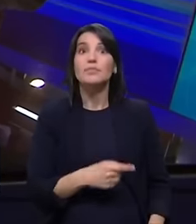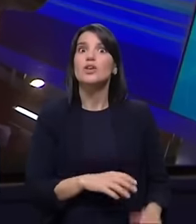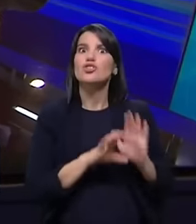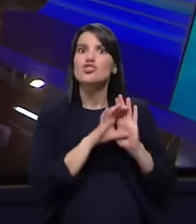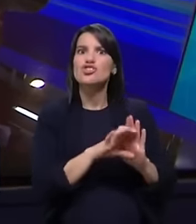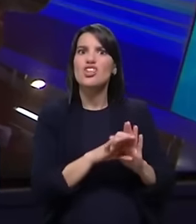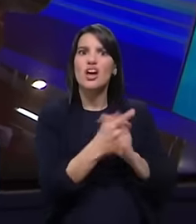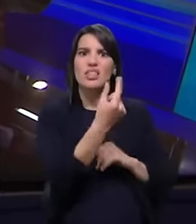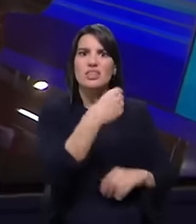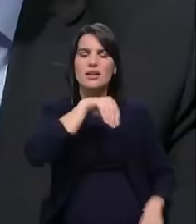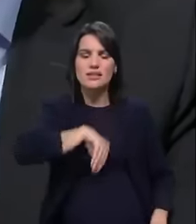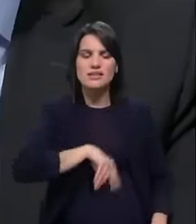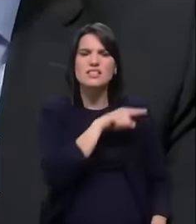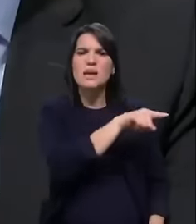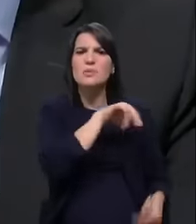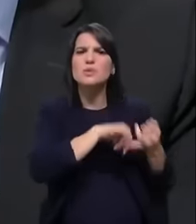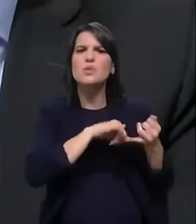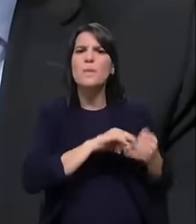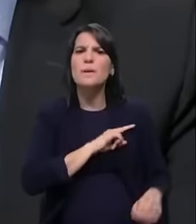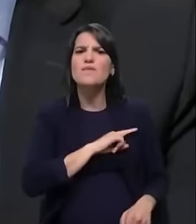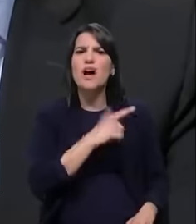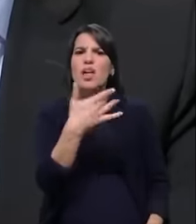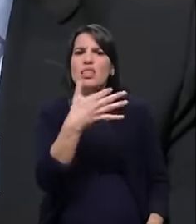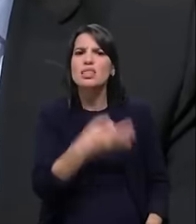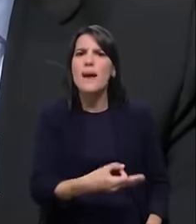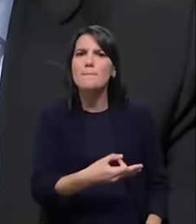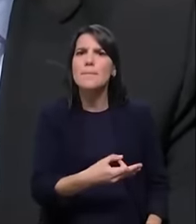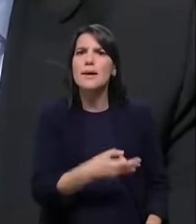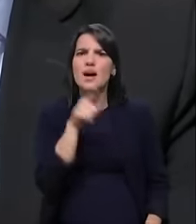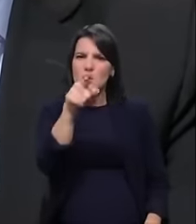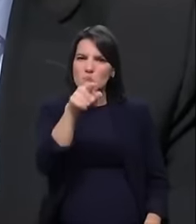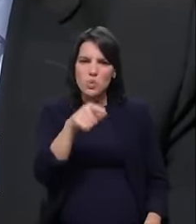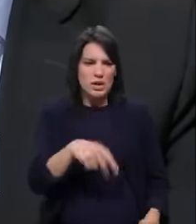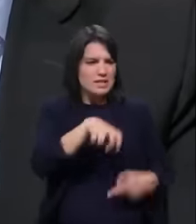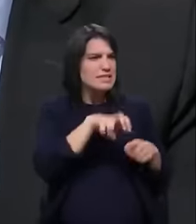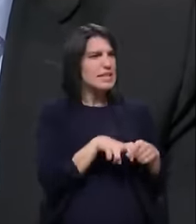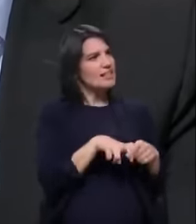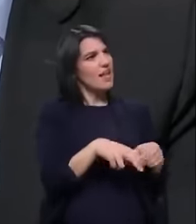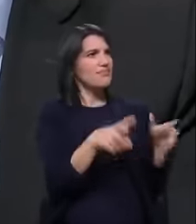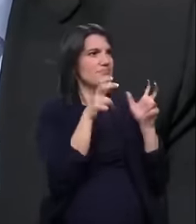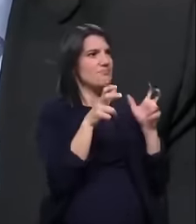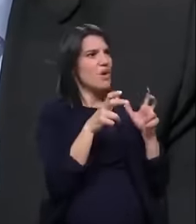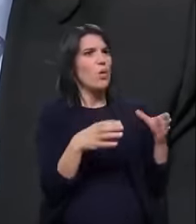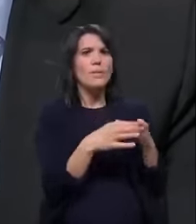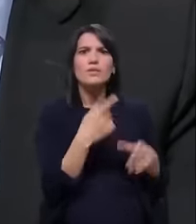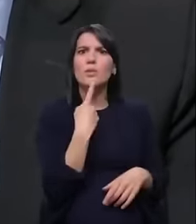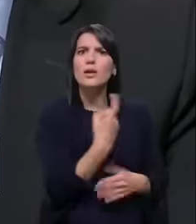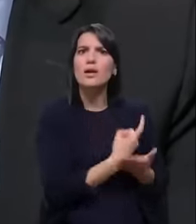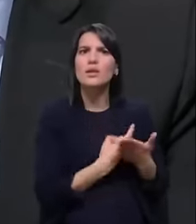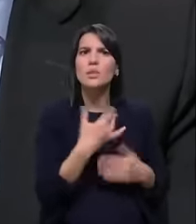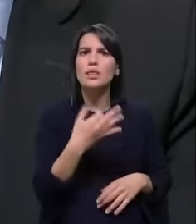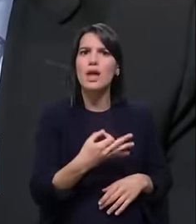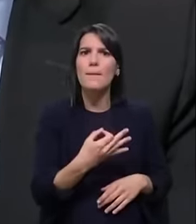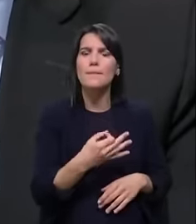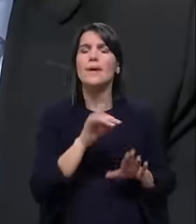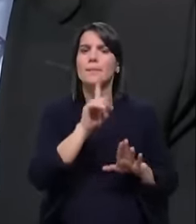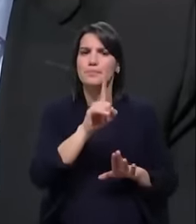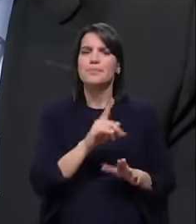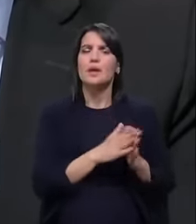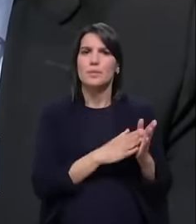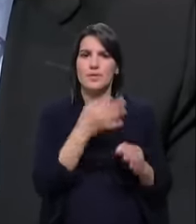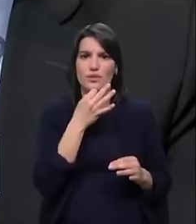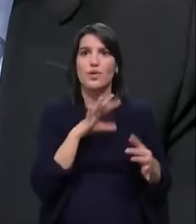Chega recebia dinheiro dos acionistas privados da TAP. E esteve lá sentado. Esteve lá sentado na comissão de inquérito à TAP. Mas já que falou